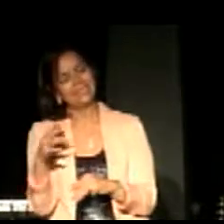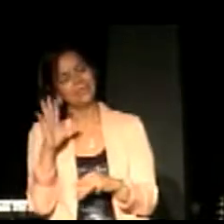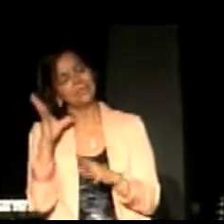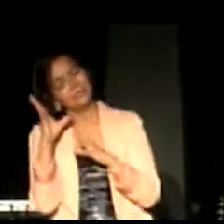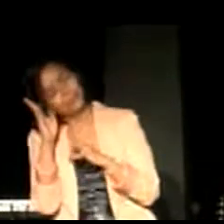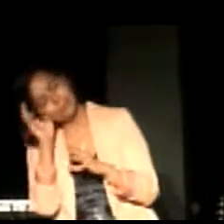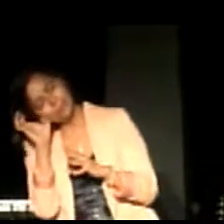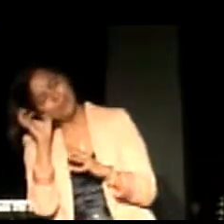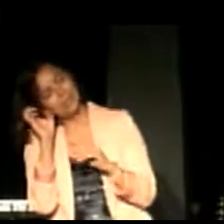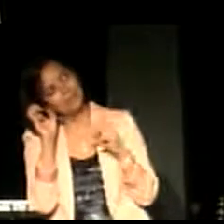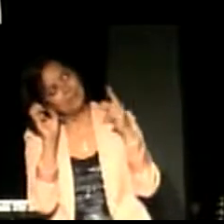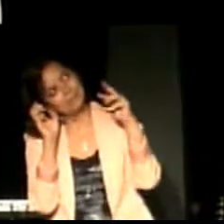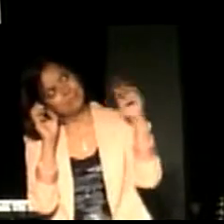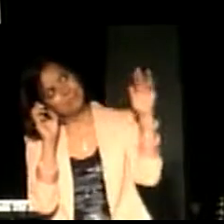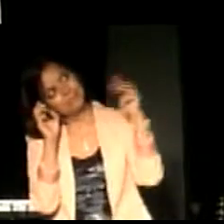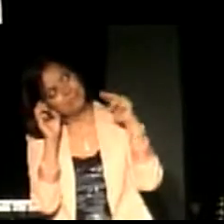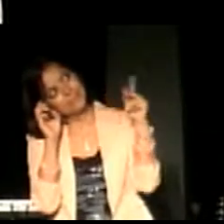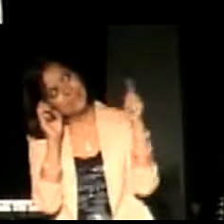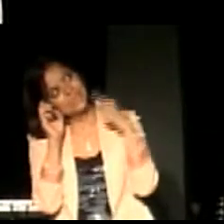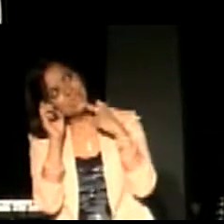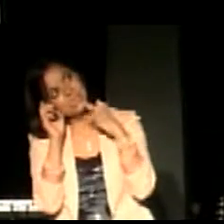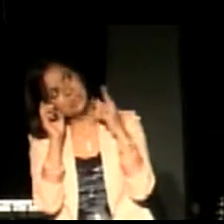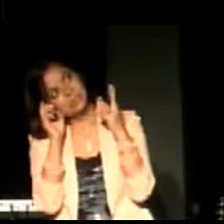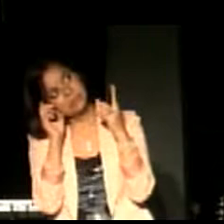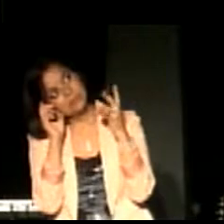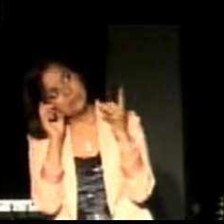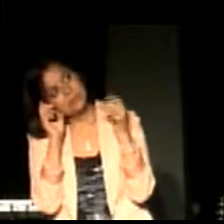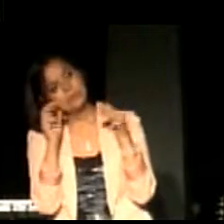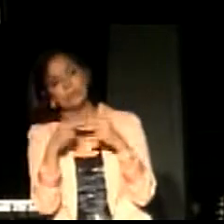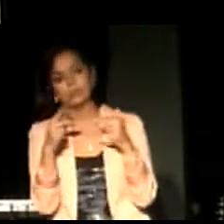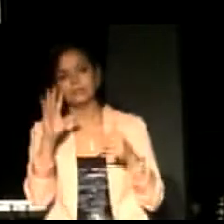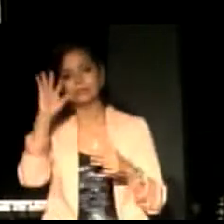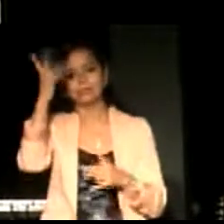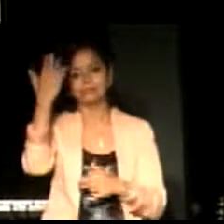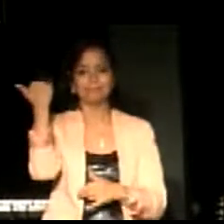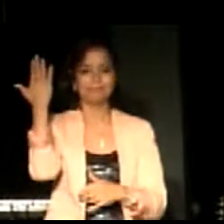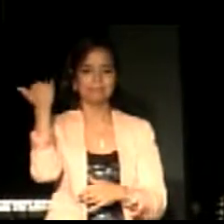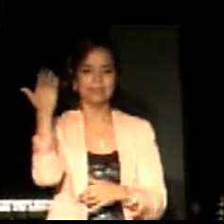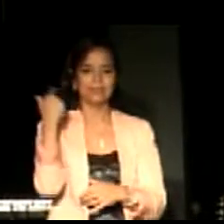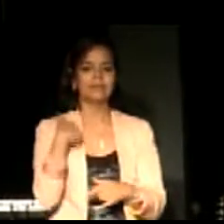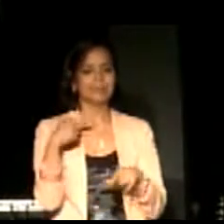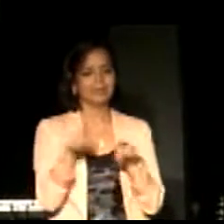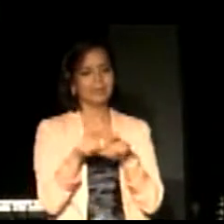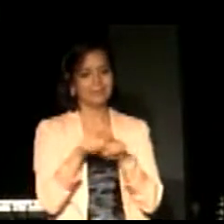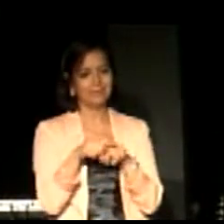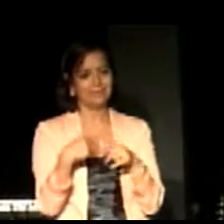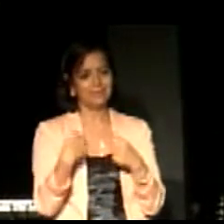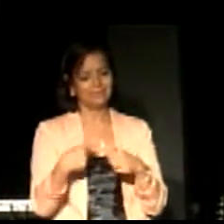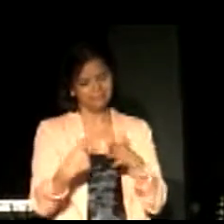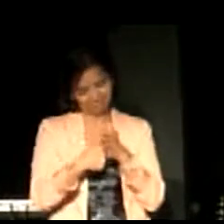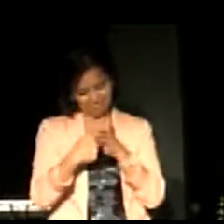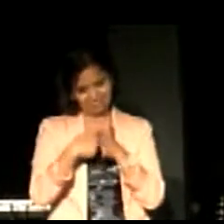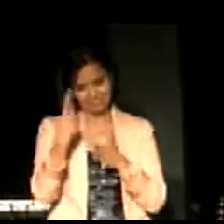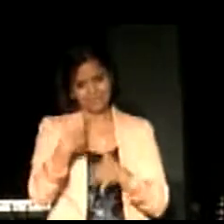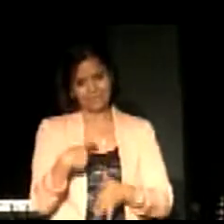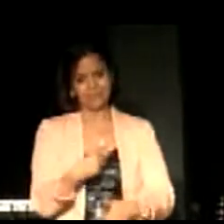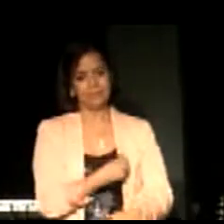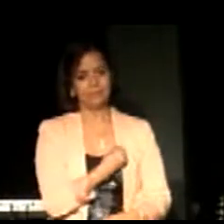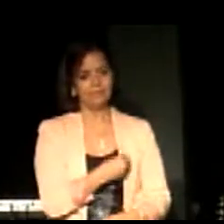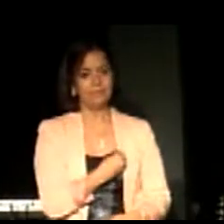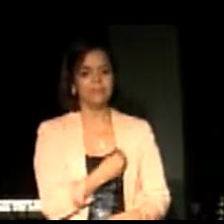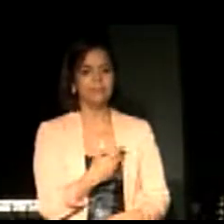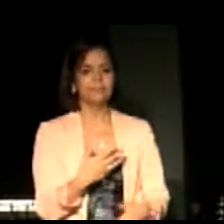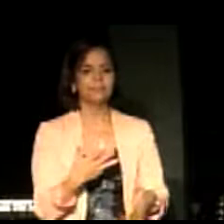colocar, recostar a sua cabeça no travesseiro hoje à noite. E eu também tenho que fazer isso. Mas eu quero fazer